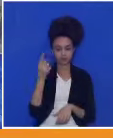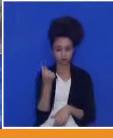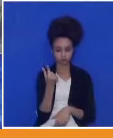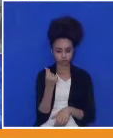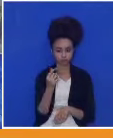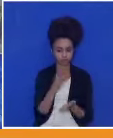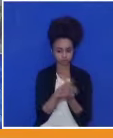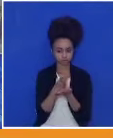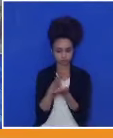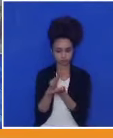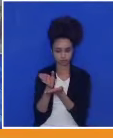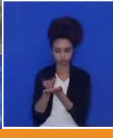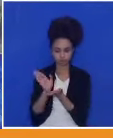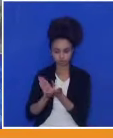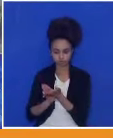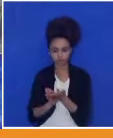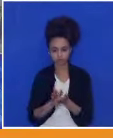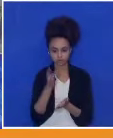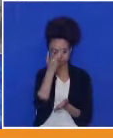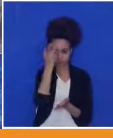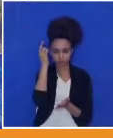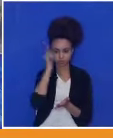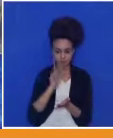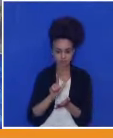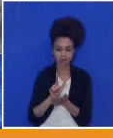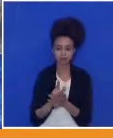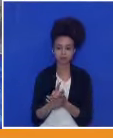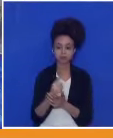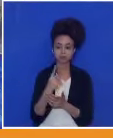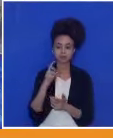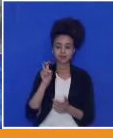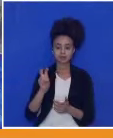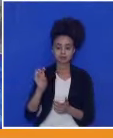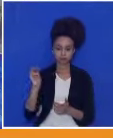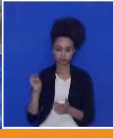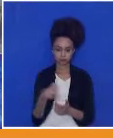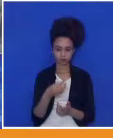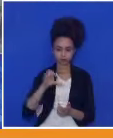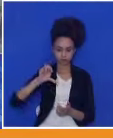valor que será dividido entre os acertadores dos 20 números. De